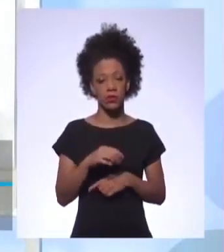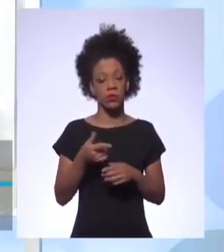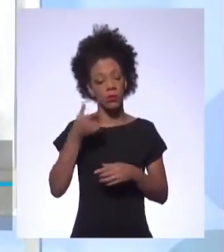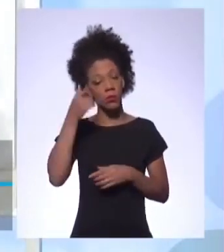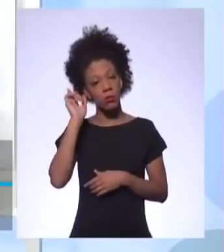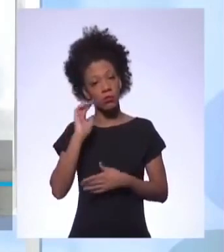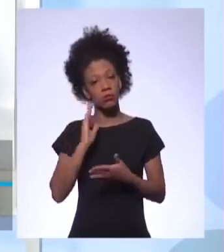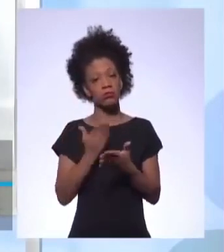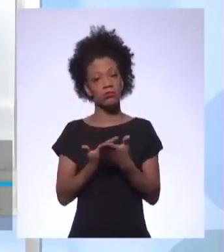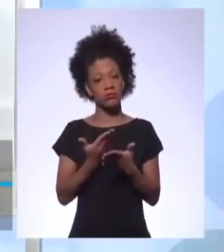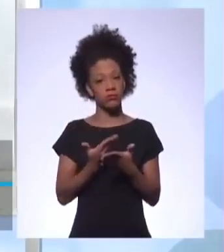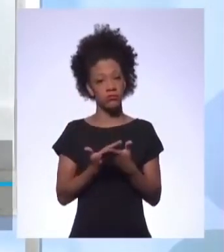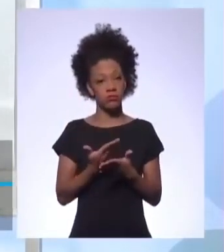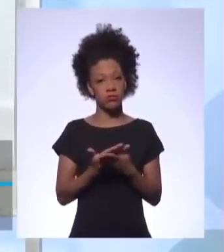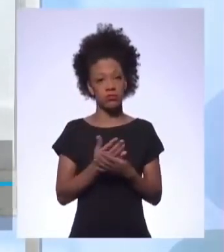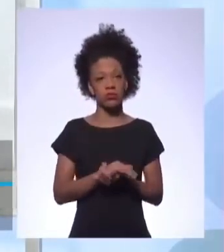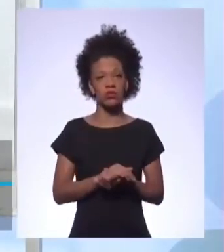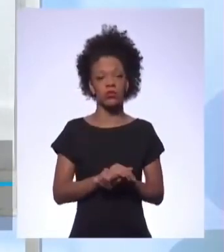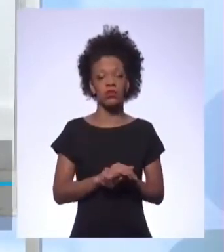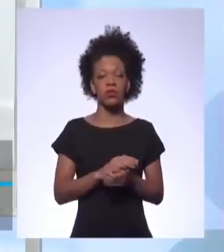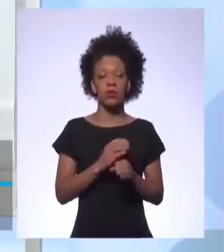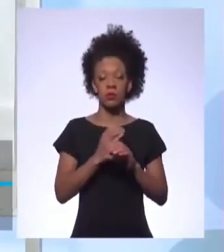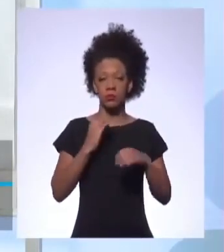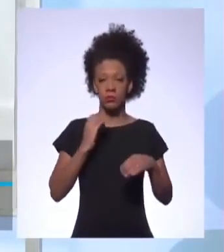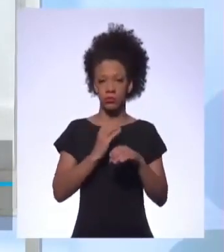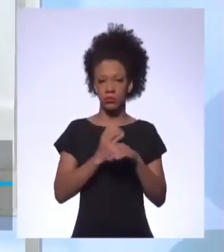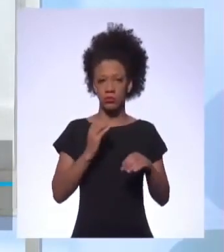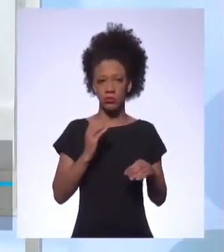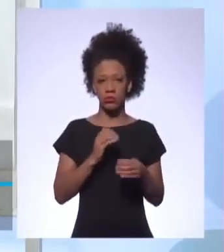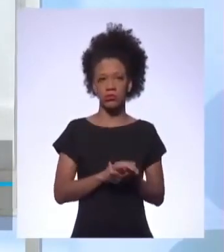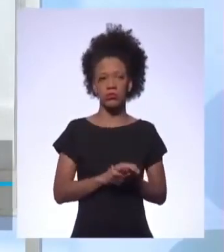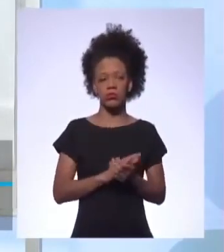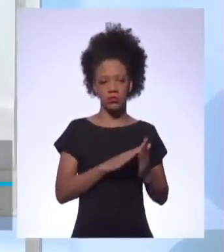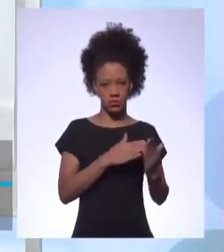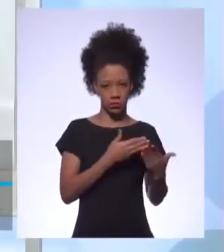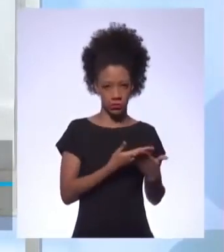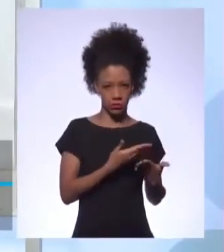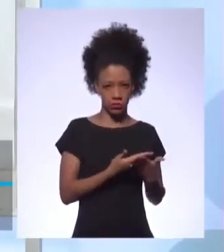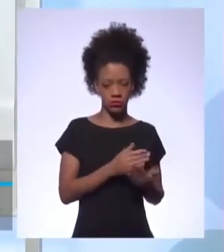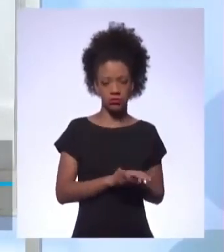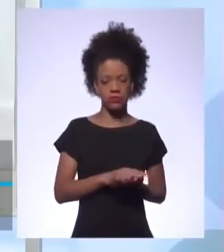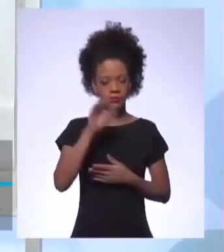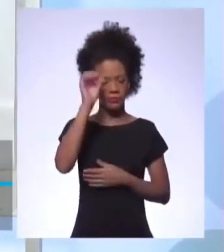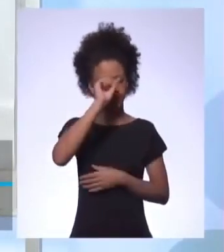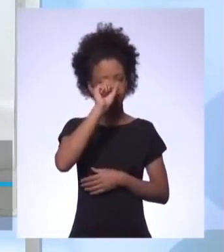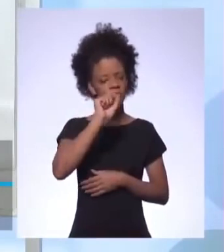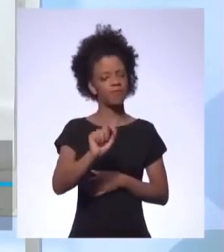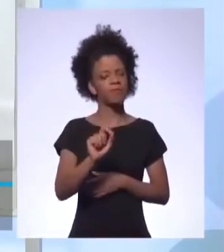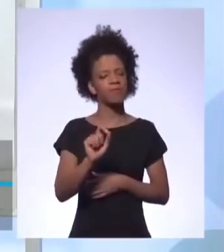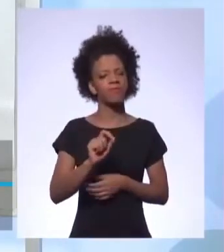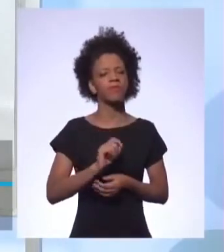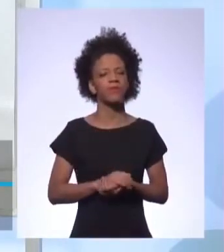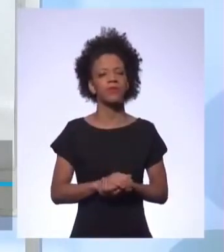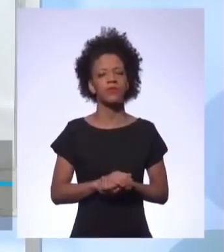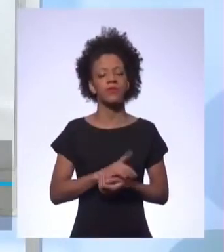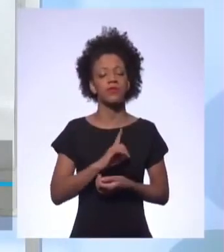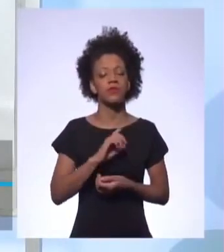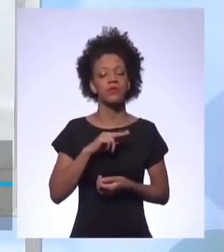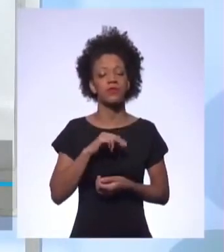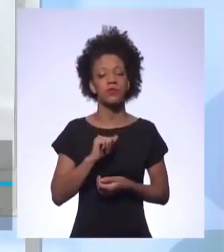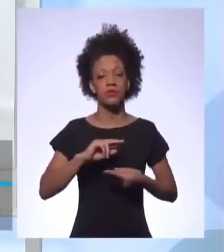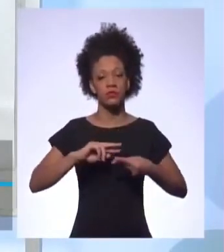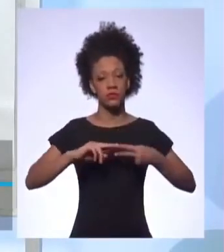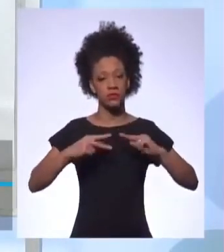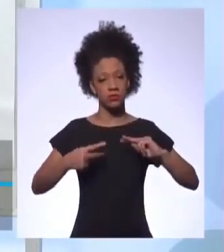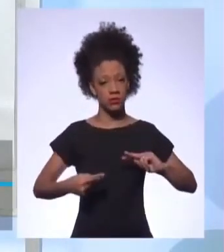eu estudei biologia, lá na minha época de escola, eu aprendi, né, que o DNA era o que